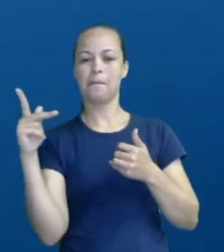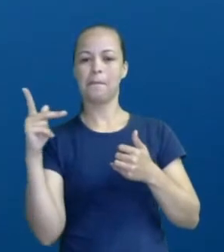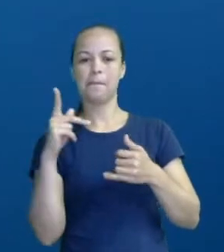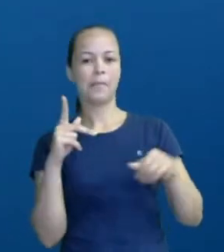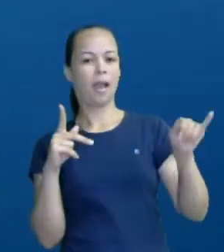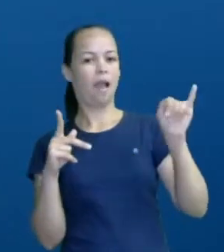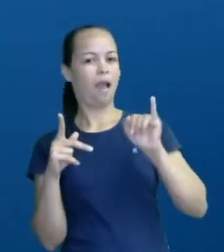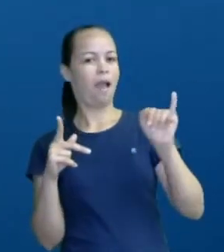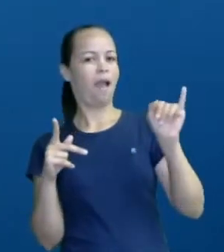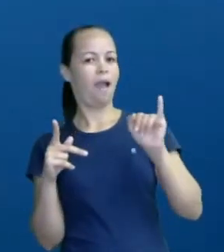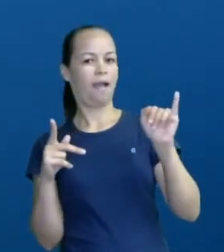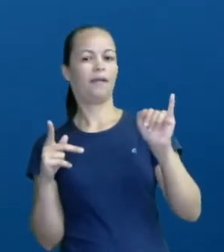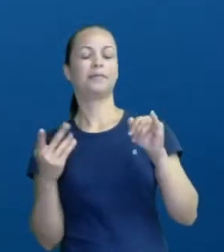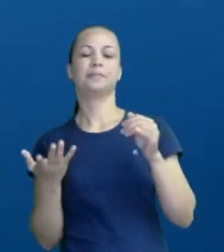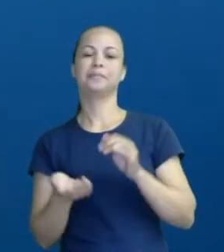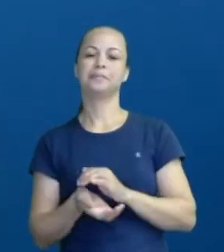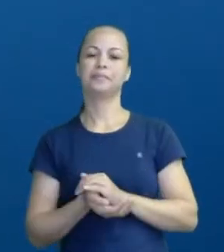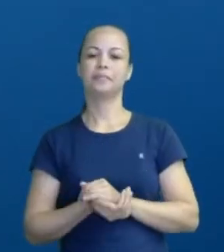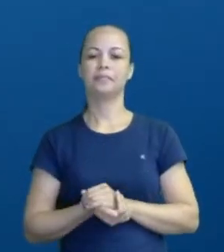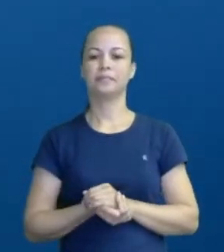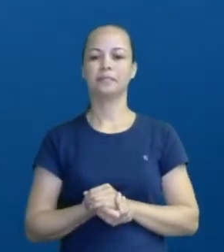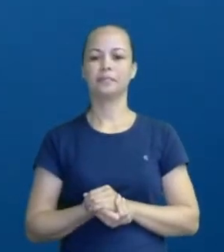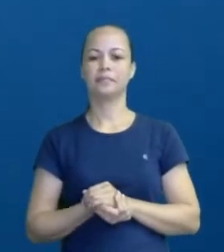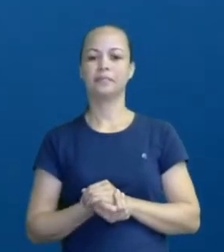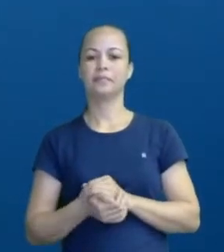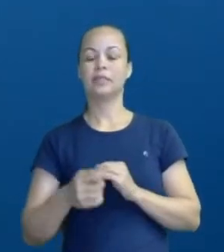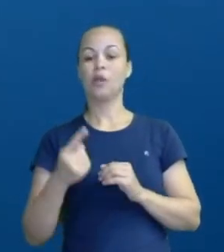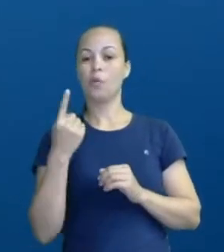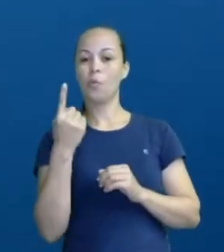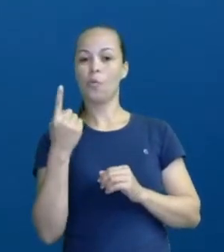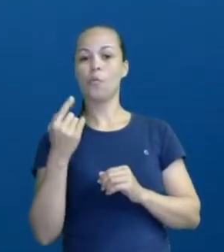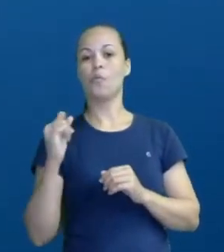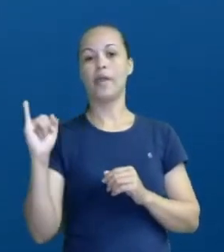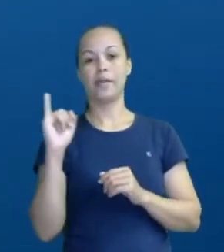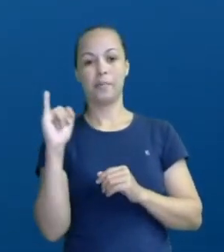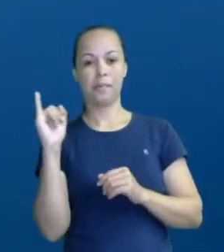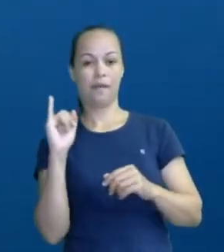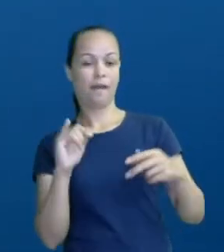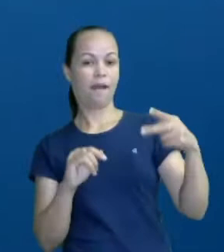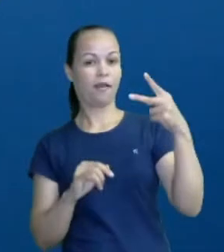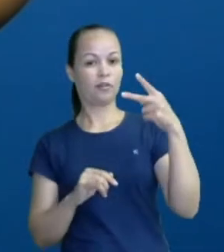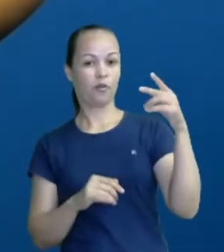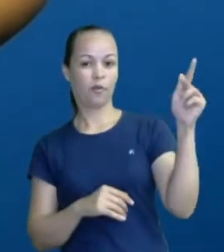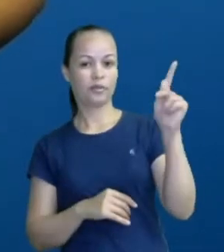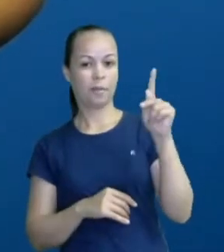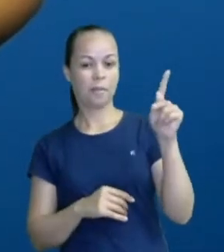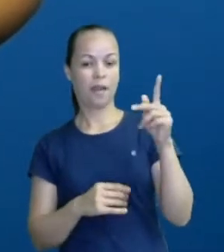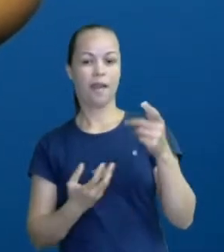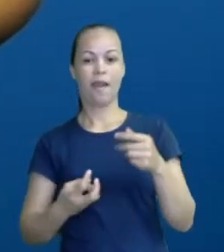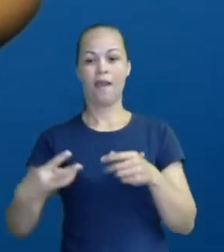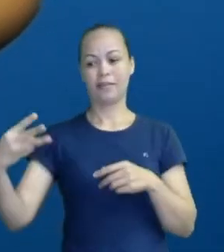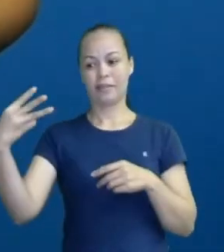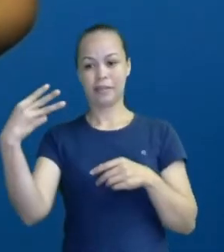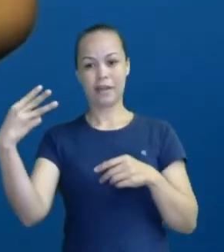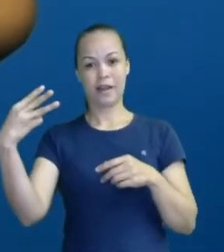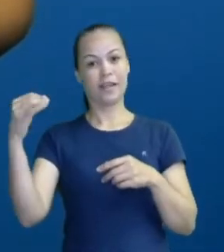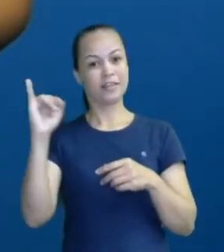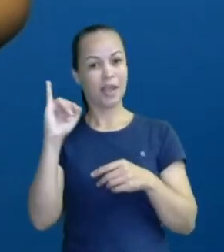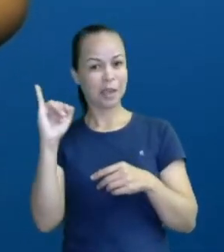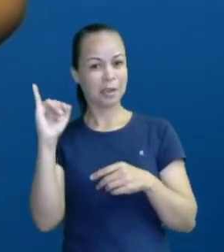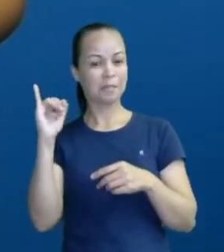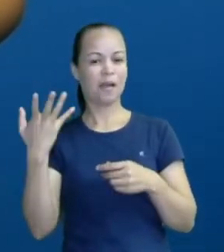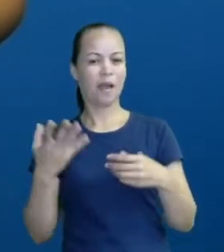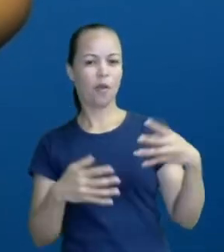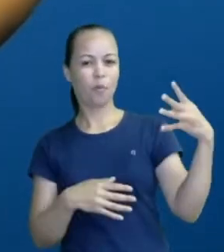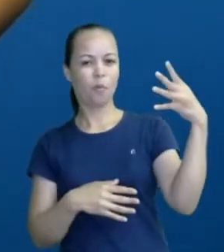par e ímpar. 1 é ímpar, 2 é par, 3 é ímpar,